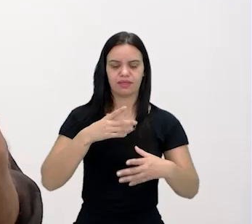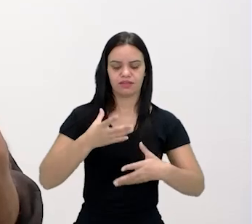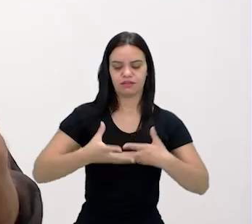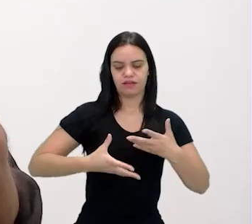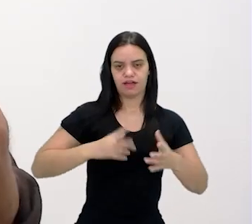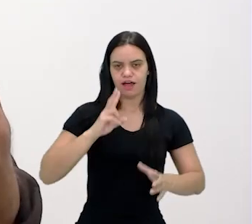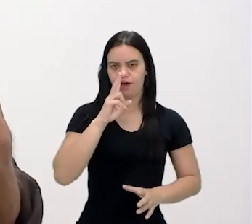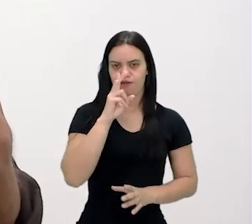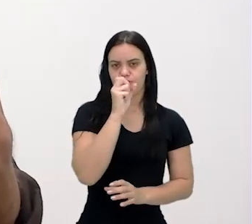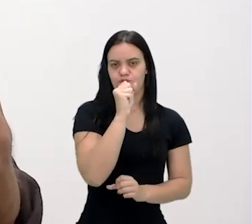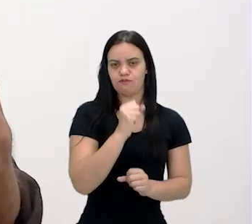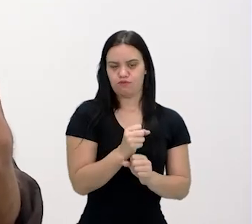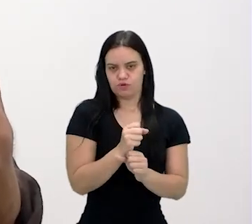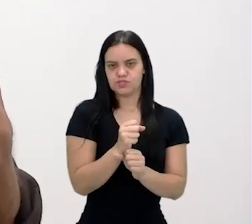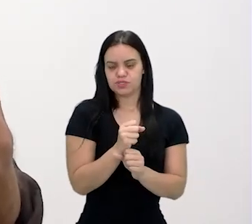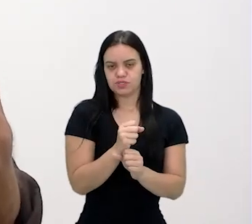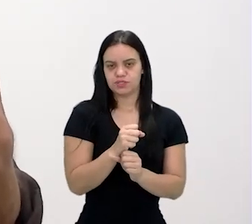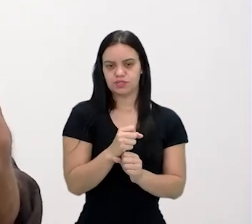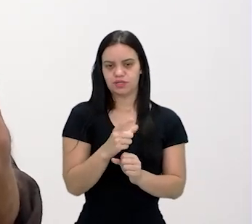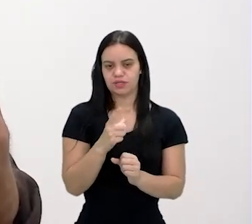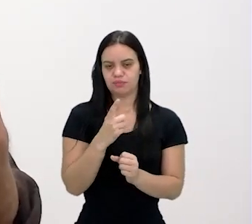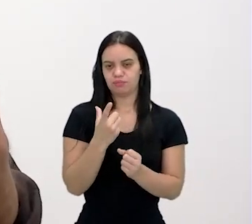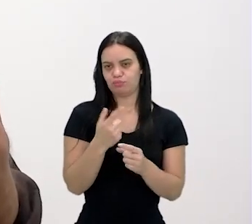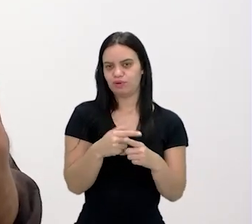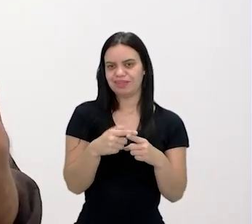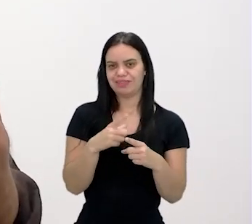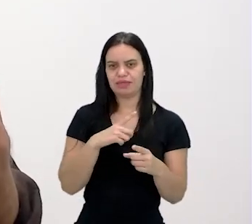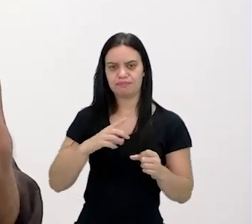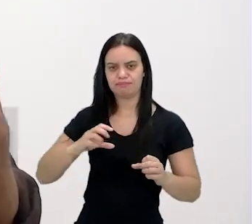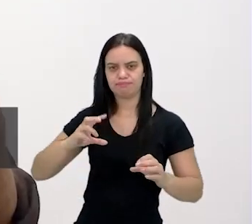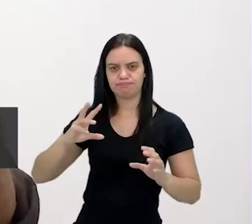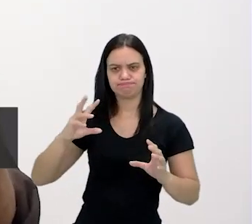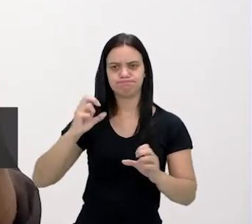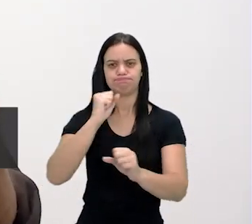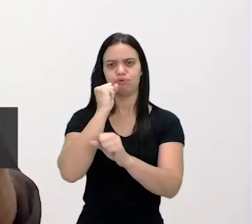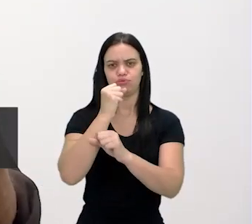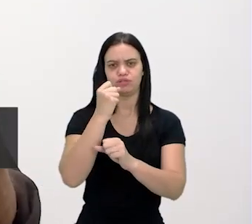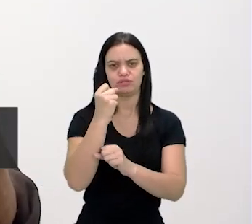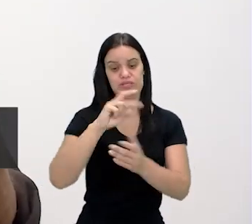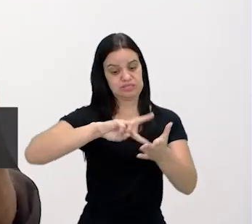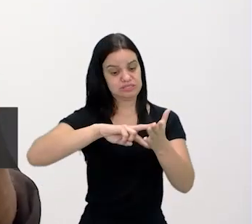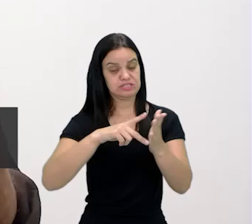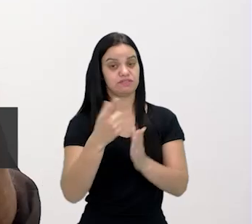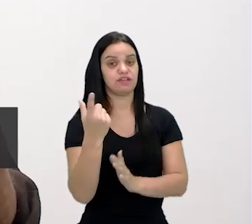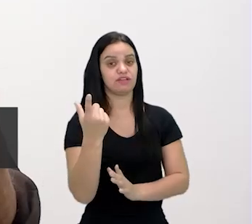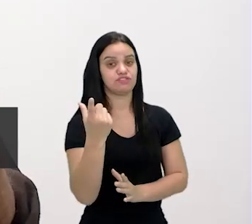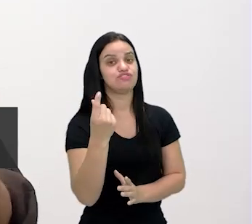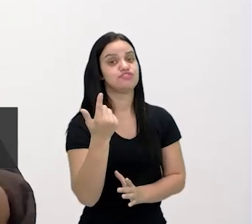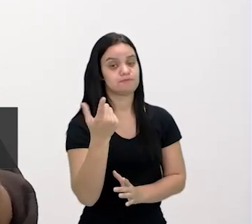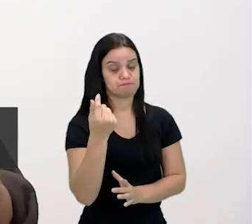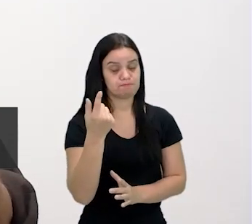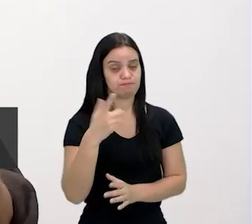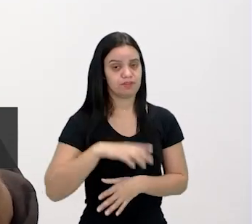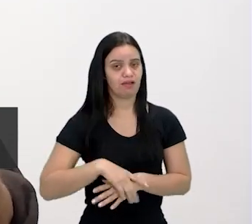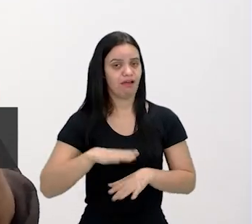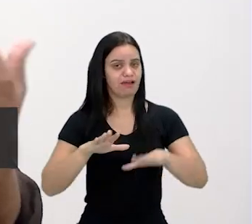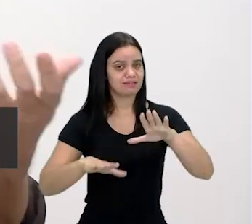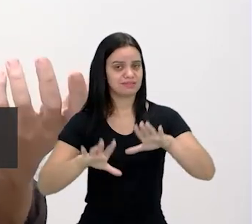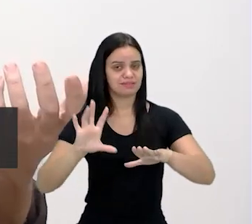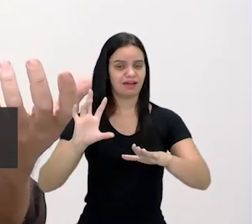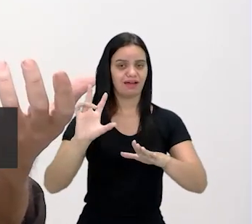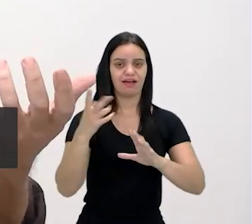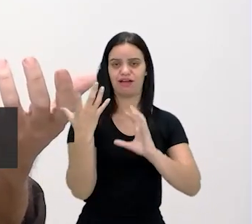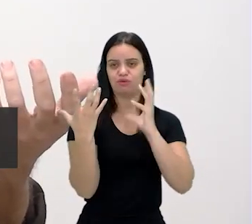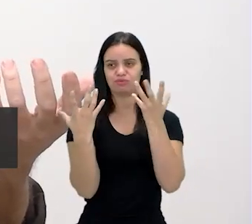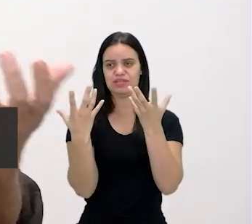ele. Ela tem um domínio. E ela tem o domínio porque ela tem o poder. E o poder é o dinheiro, tá? E isso acontece também